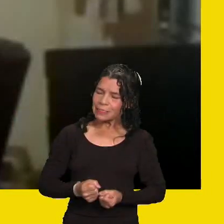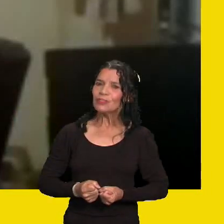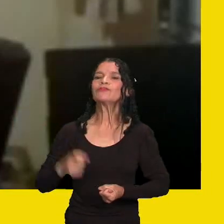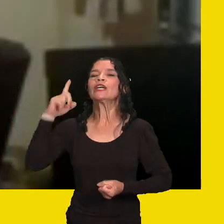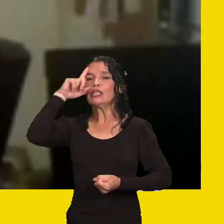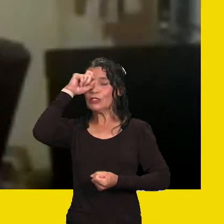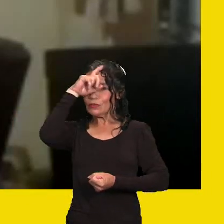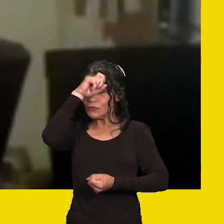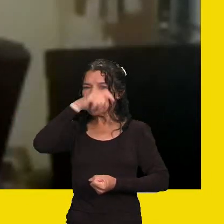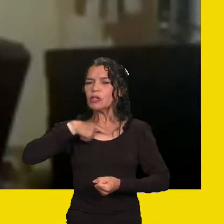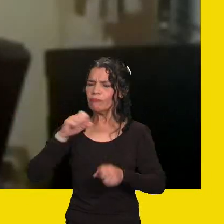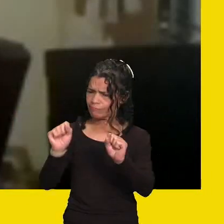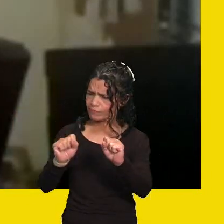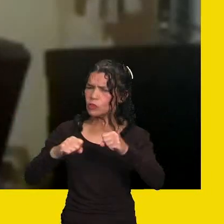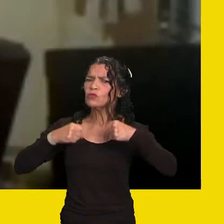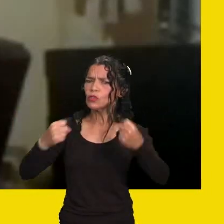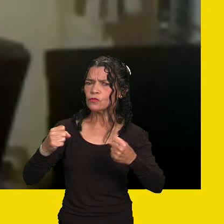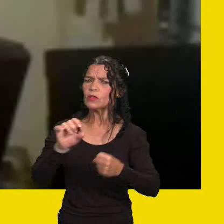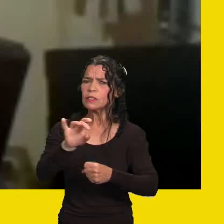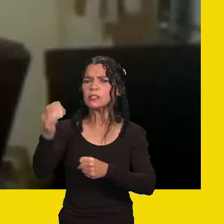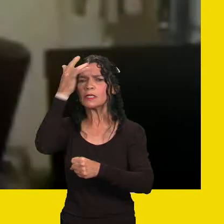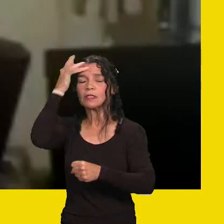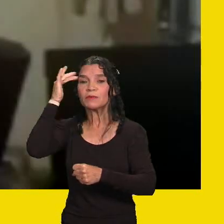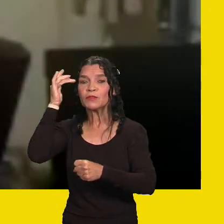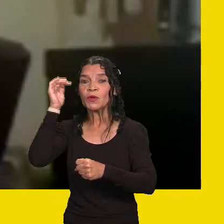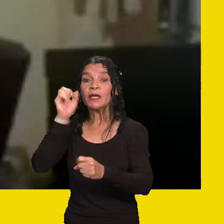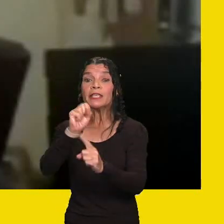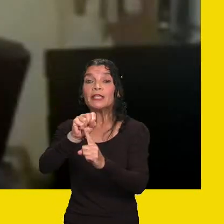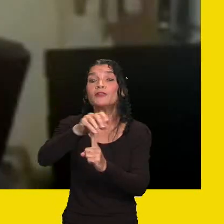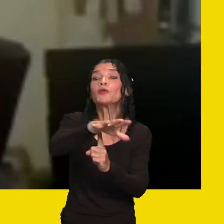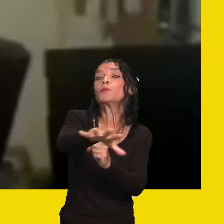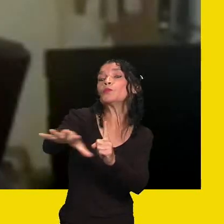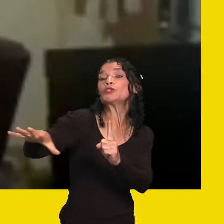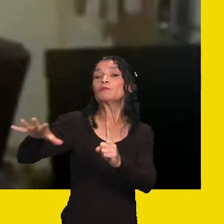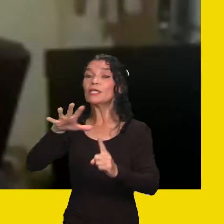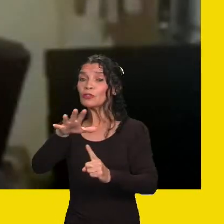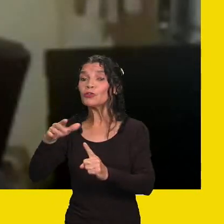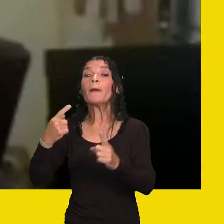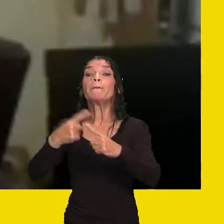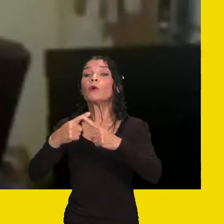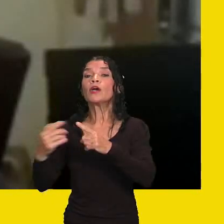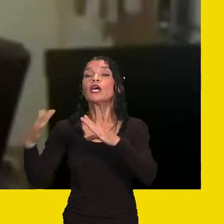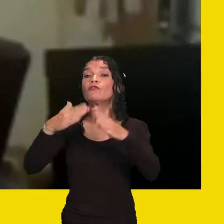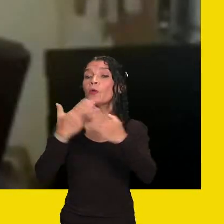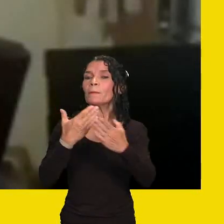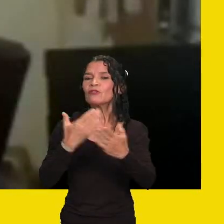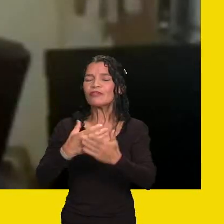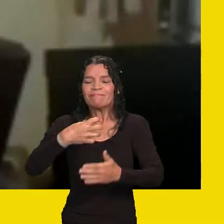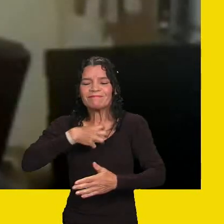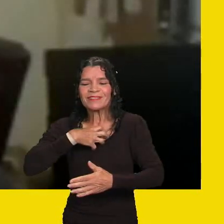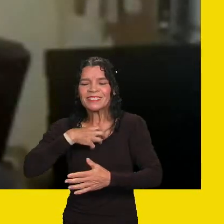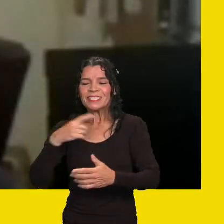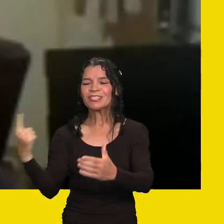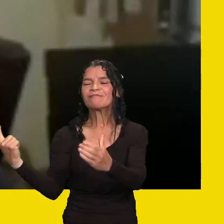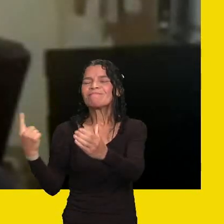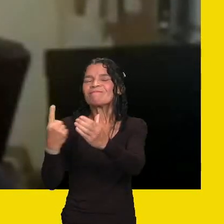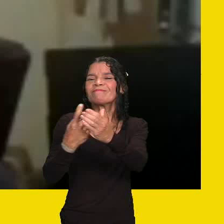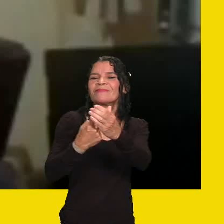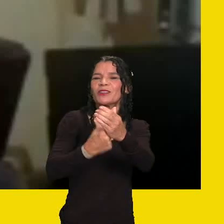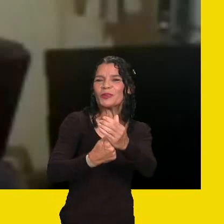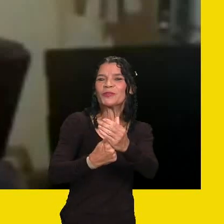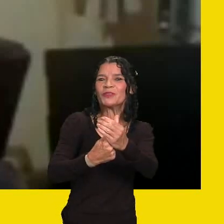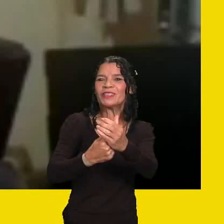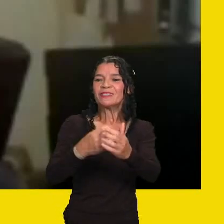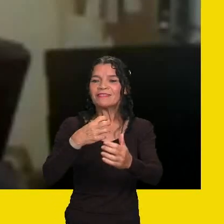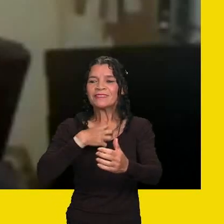eu vejo que os próprios alunos, eles são multiplicadores. Eles vão para a escola quando eles se sentem acolhidos, quando eles sentem que